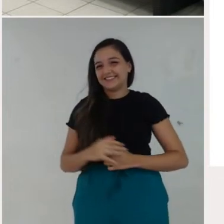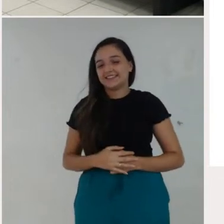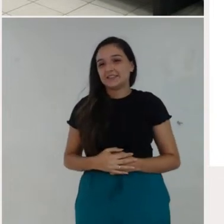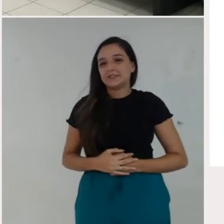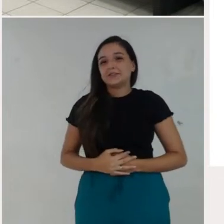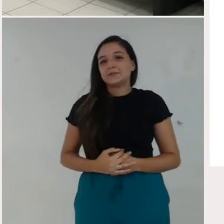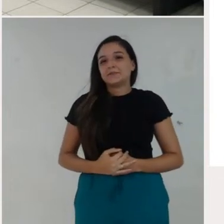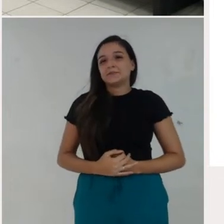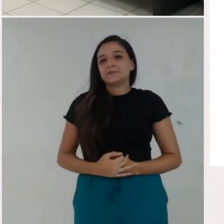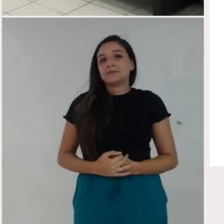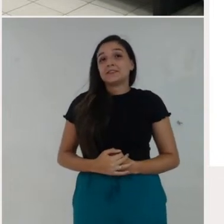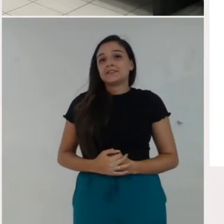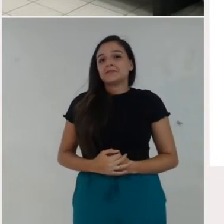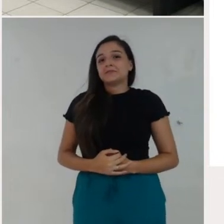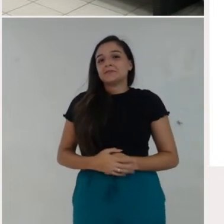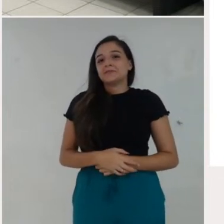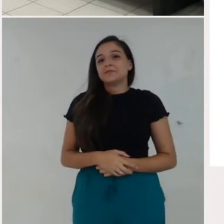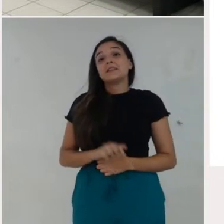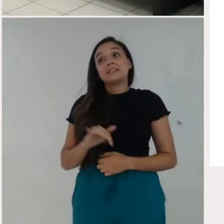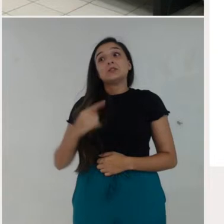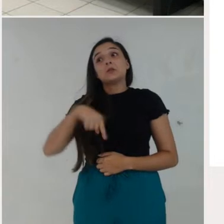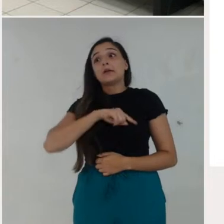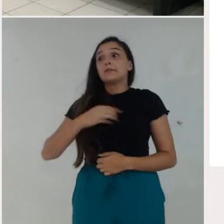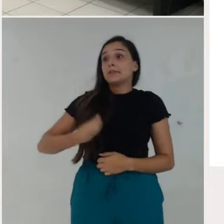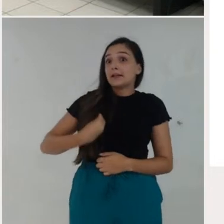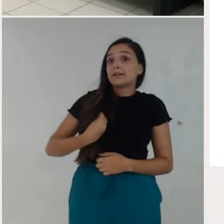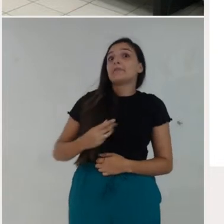Se aqui estivermos. Bom,